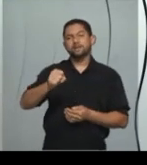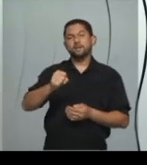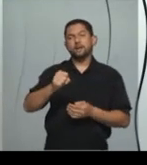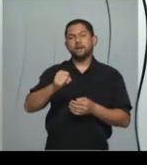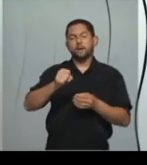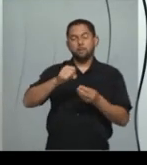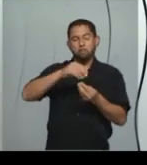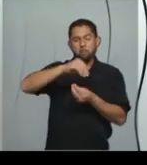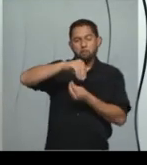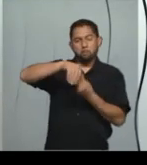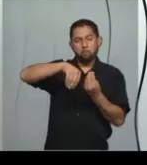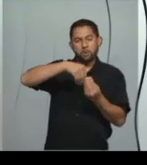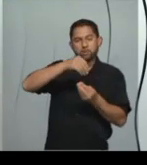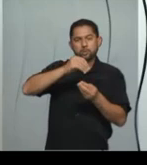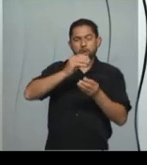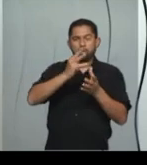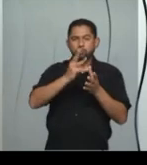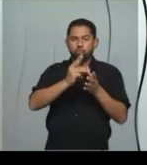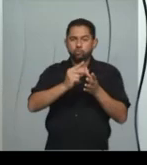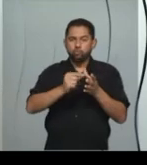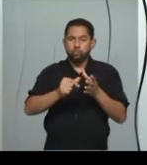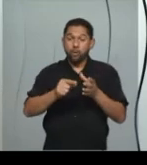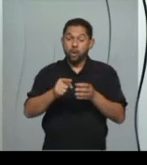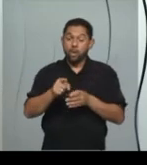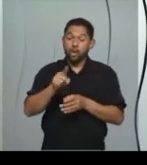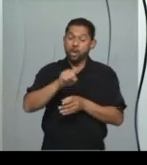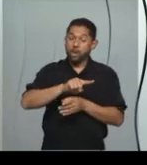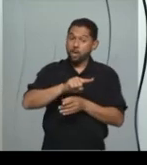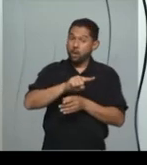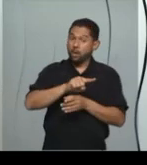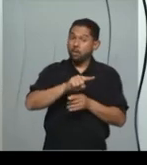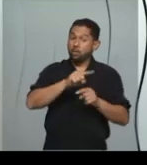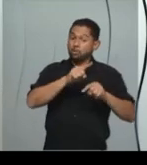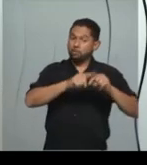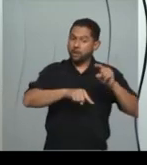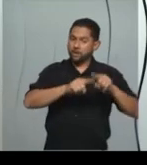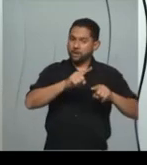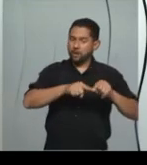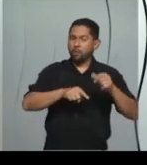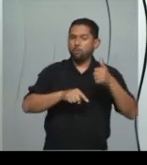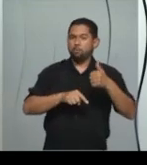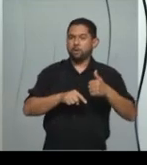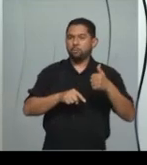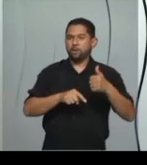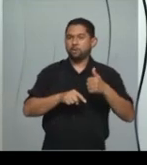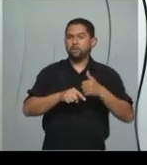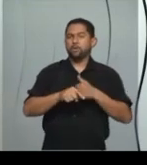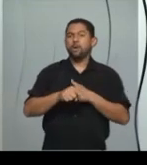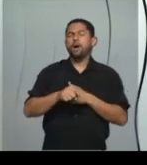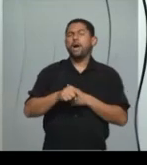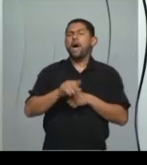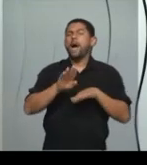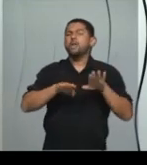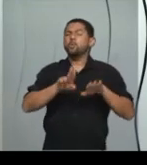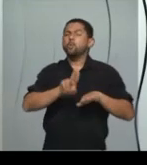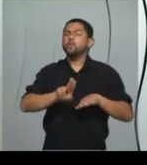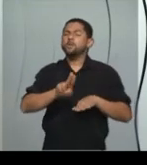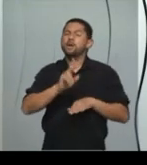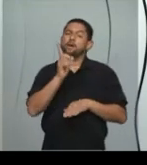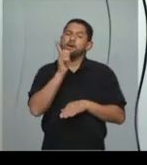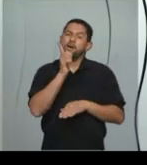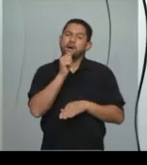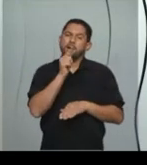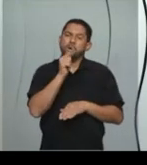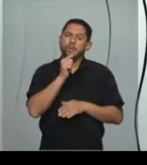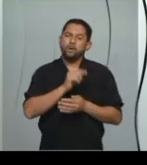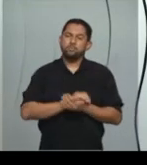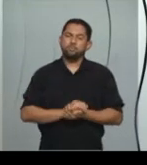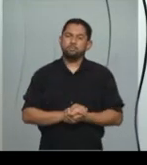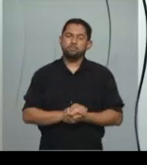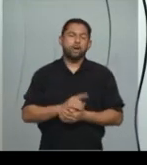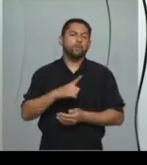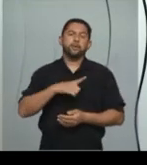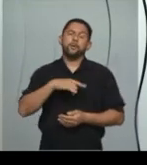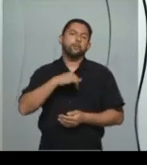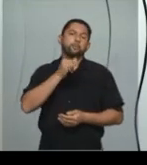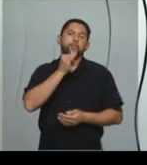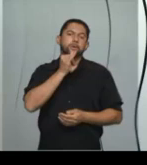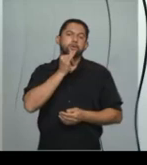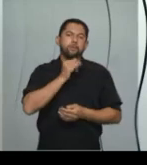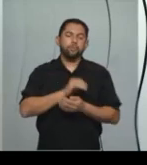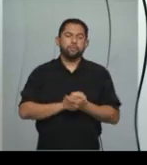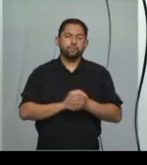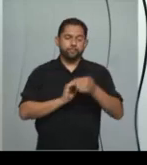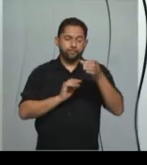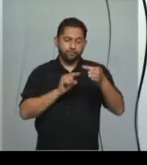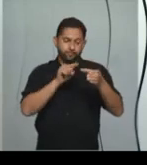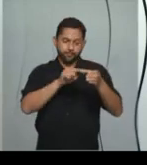dissolvido em gramas de solvente. Esse solvente normalmente sendo a água. Então, normalmente você vai ter lá, vamos supor,